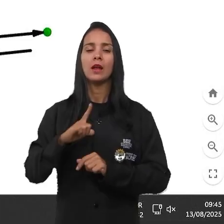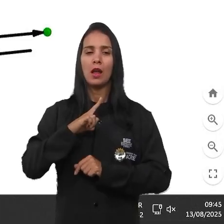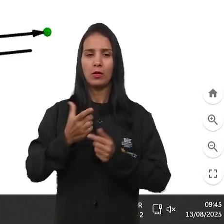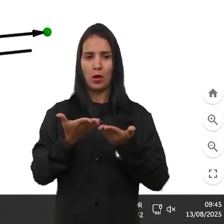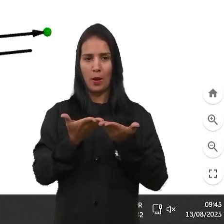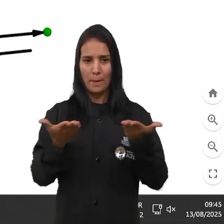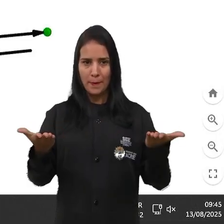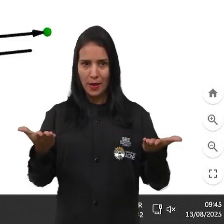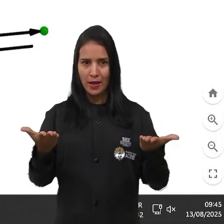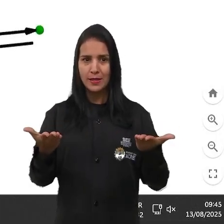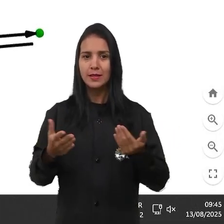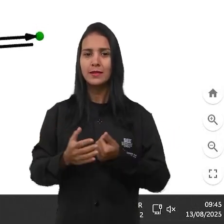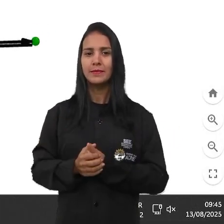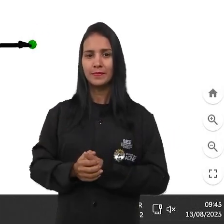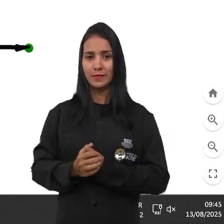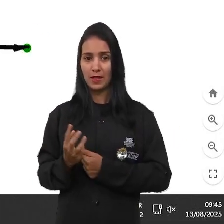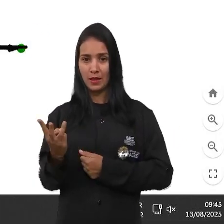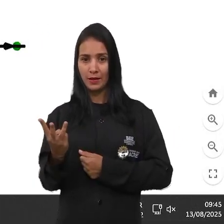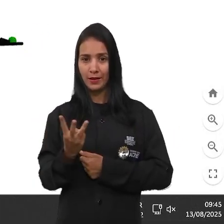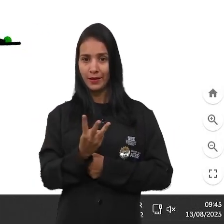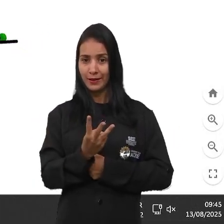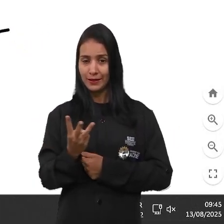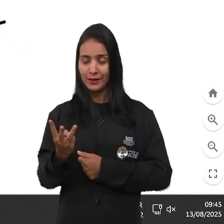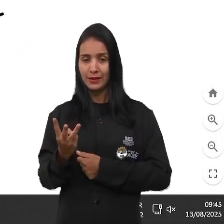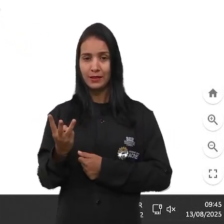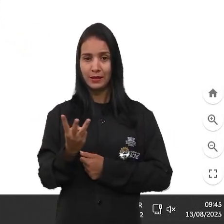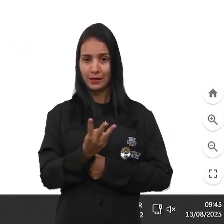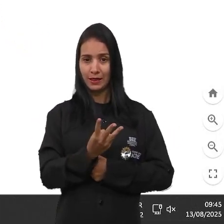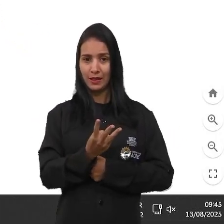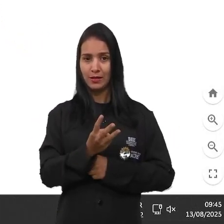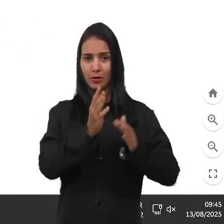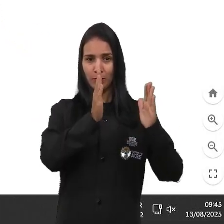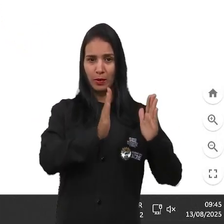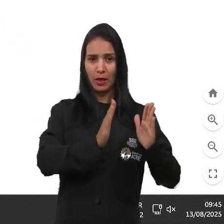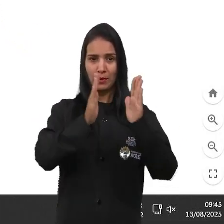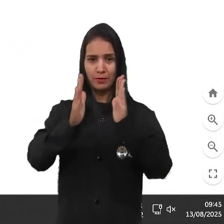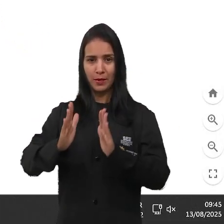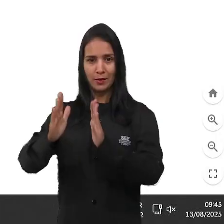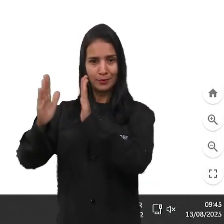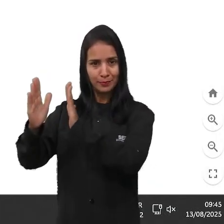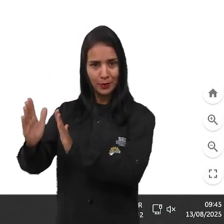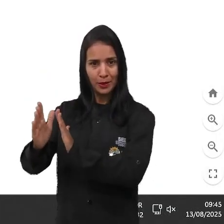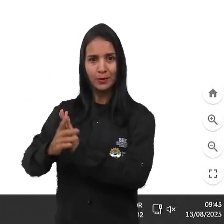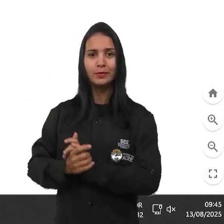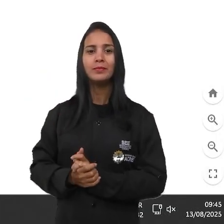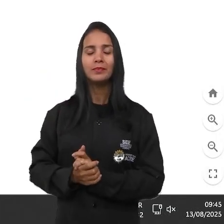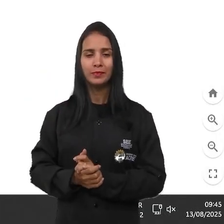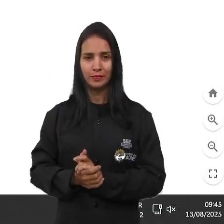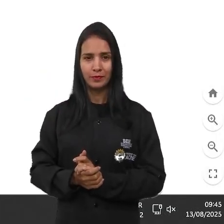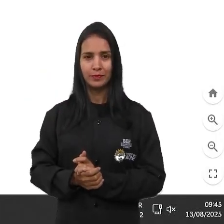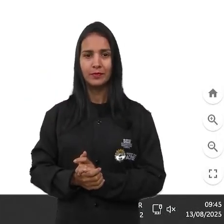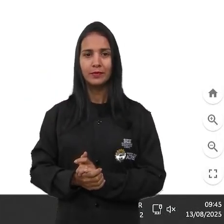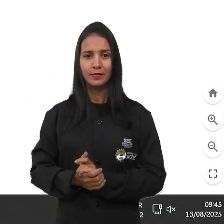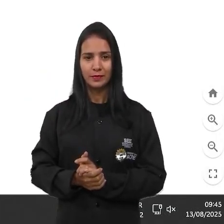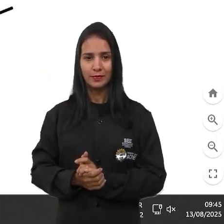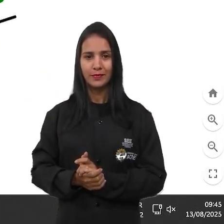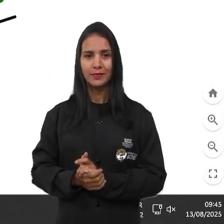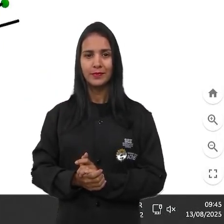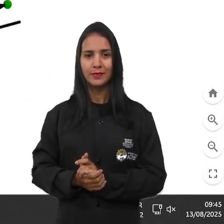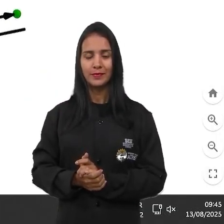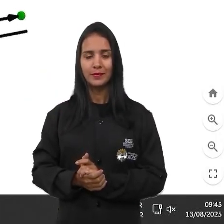ele está dividido aqui em 3 pirâmides, veja, 3 tetraedros. E esses